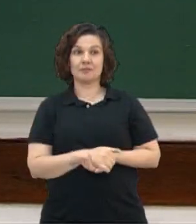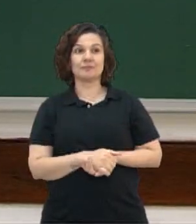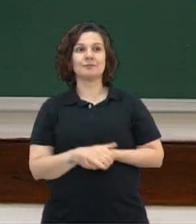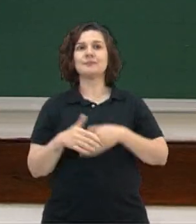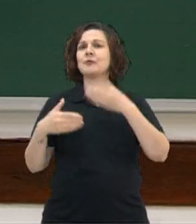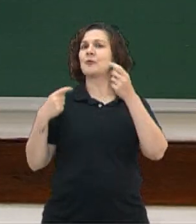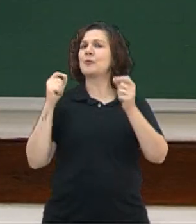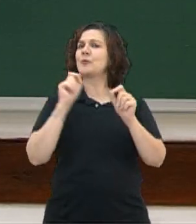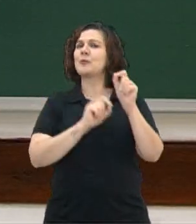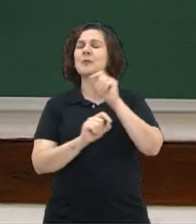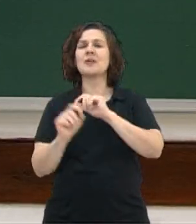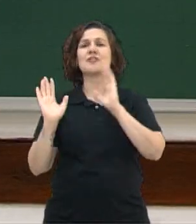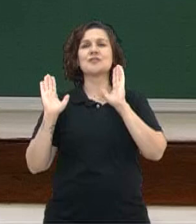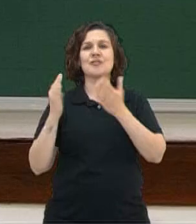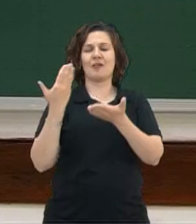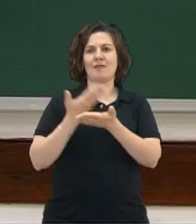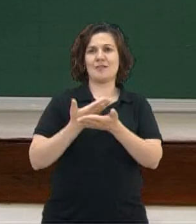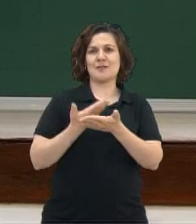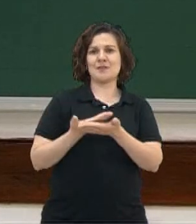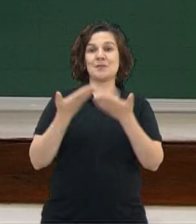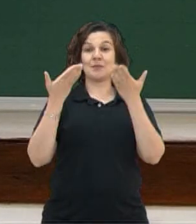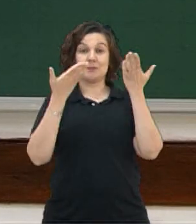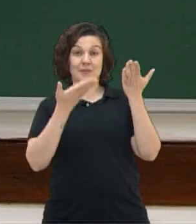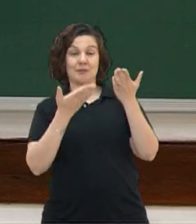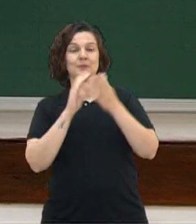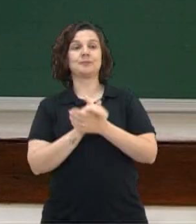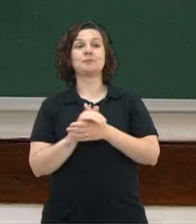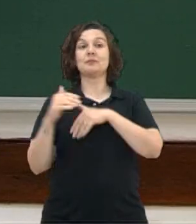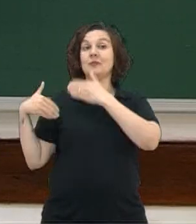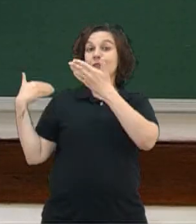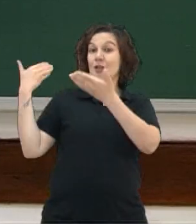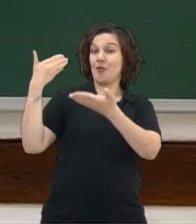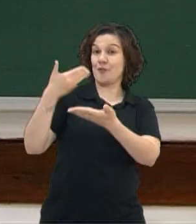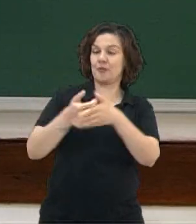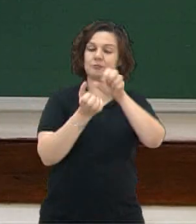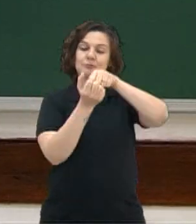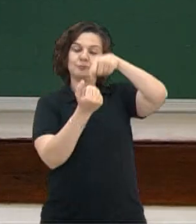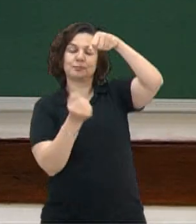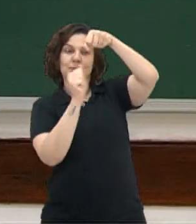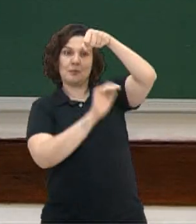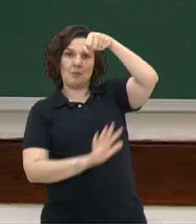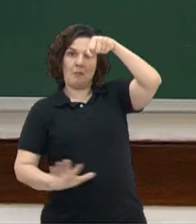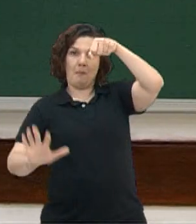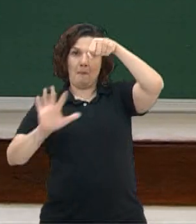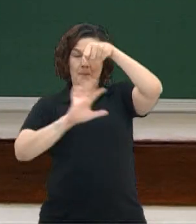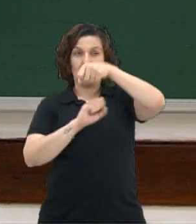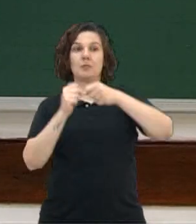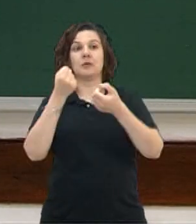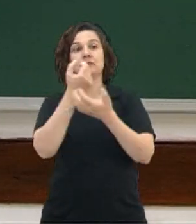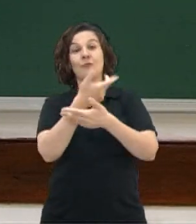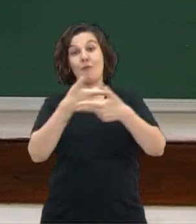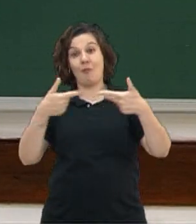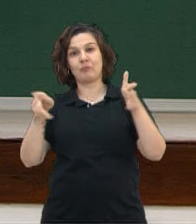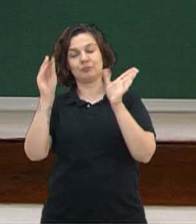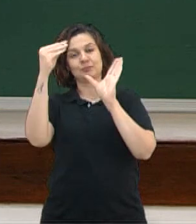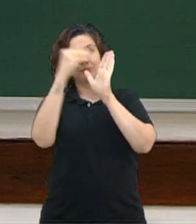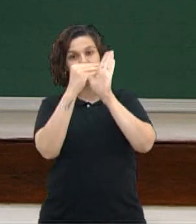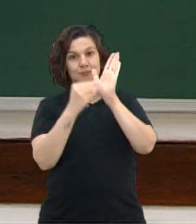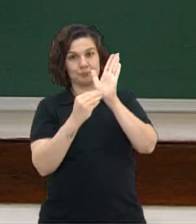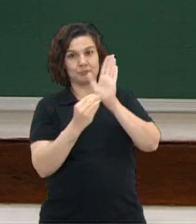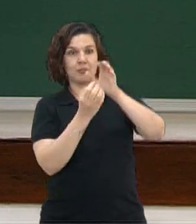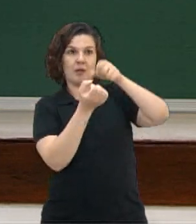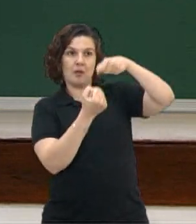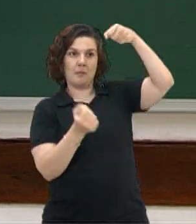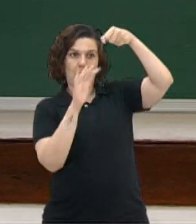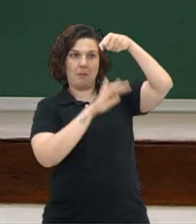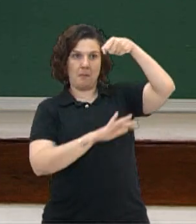então o que nós já falamos na nossa aula foi justamente evolução histórica da ciência cartográfica, elementos que compõem um mapa, projeções cartográficas